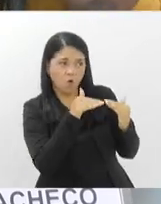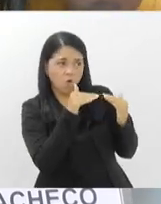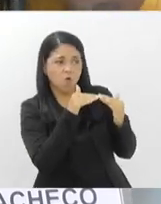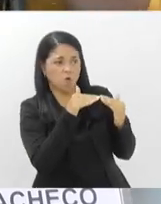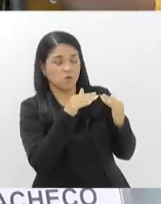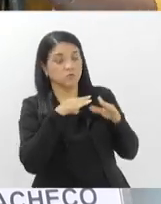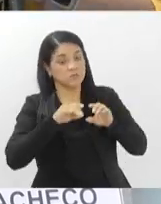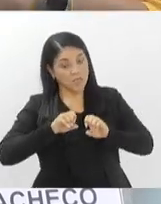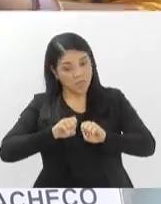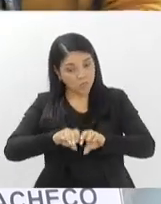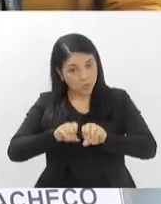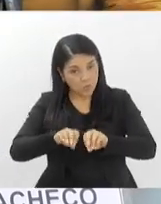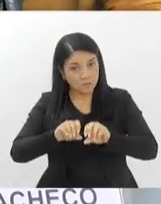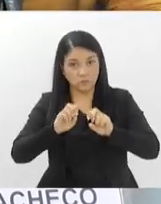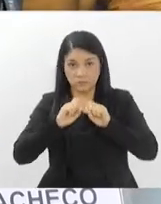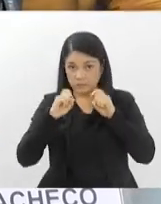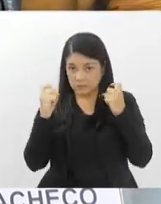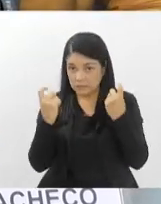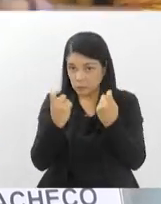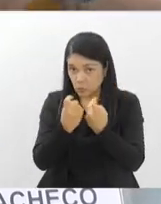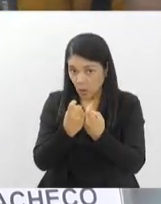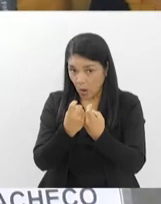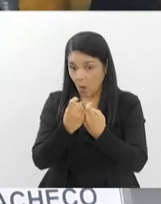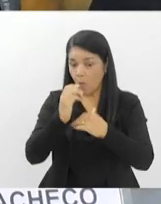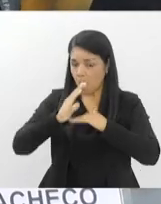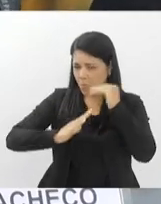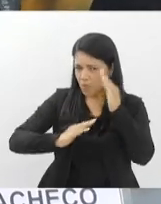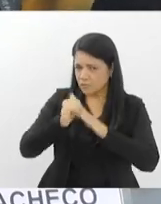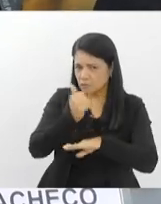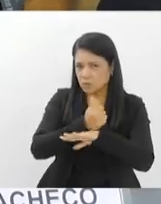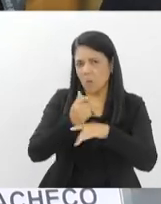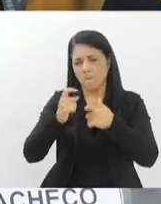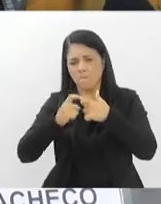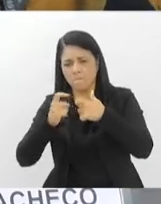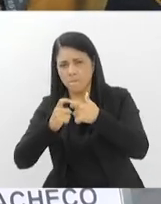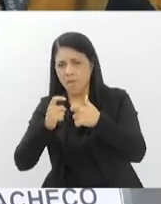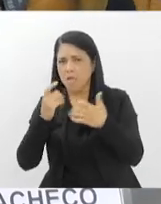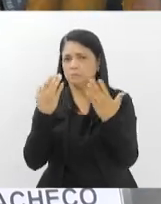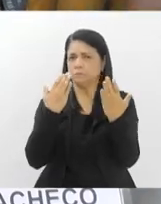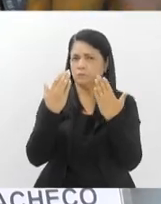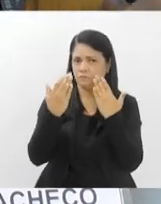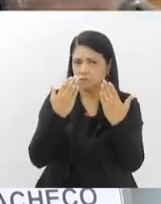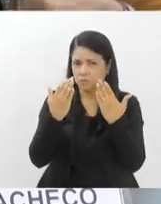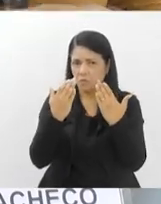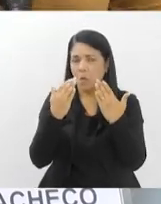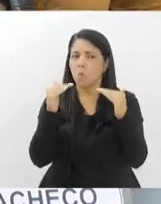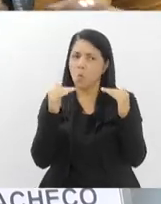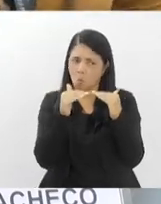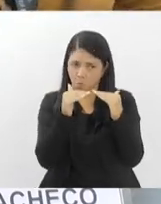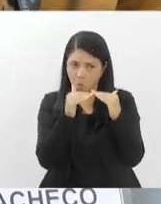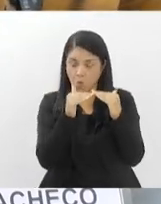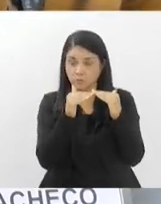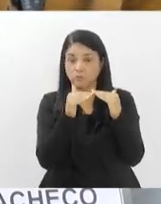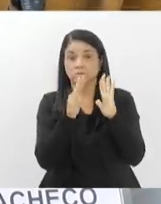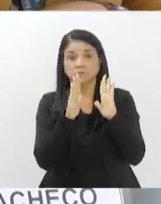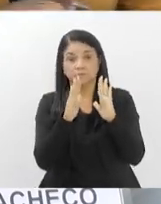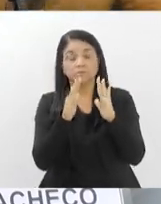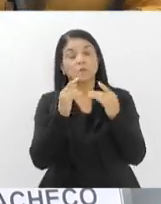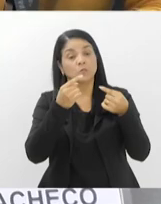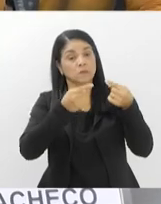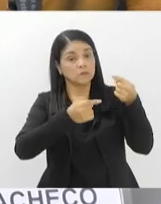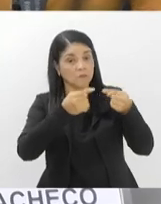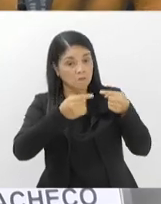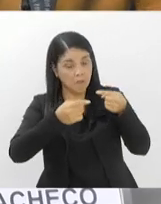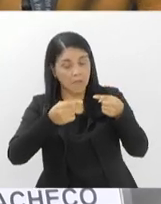de educação sexual, com profissionais, com médicos, com psicólogos, e há de se fazer um debate,